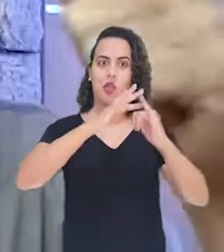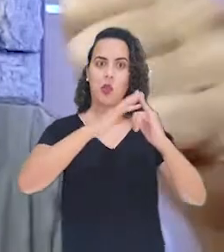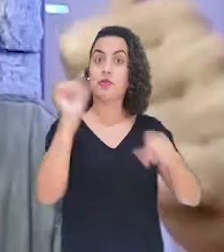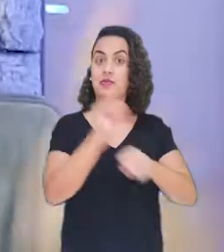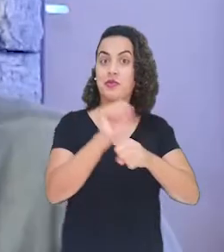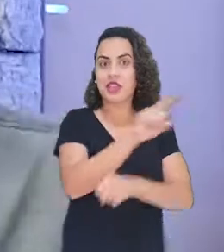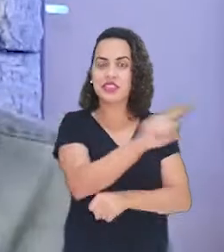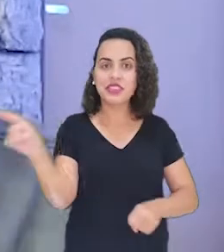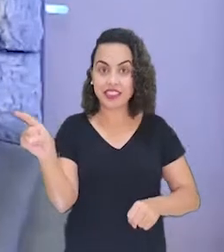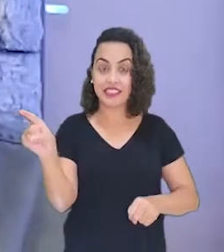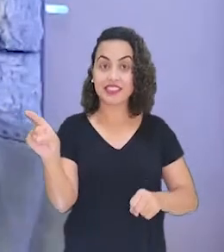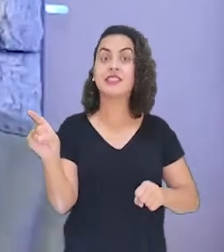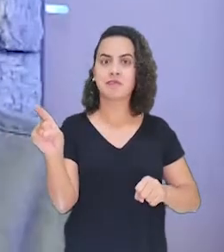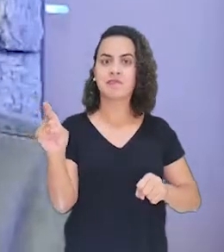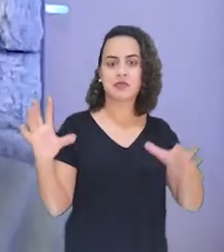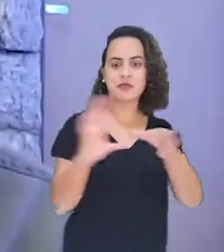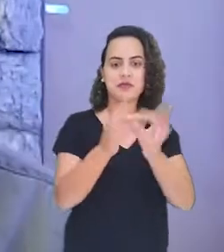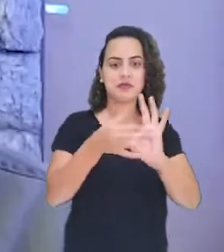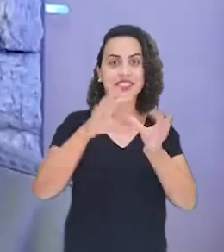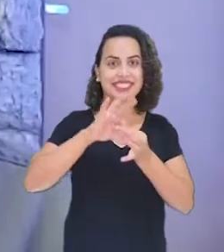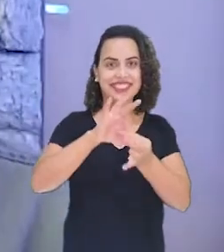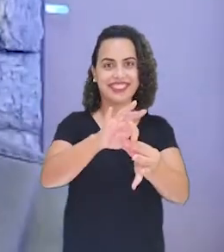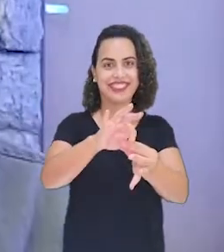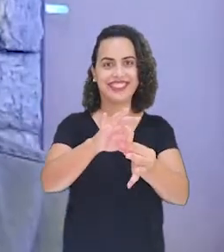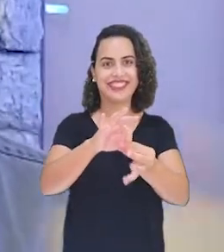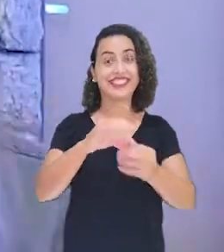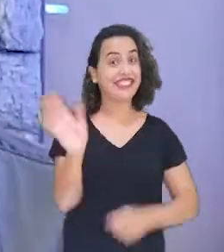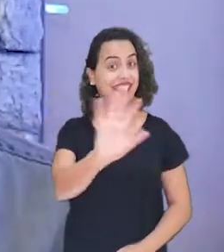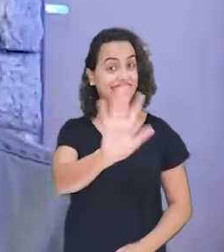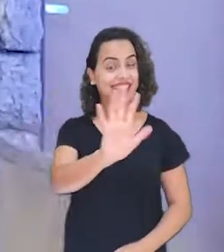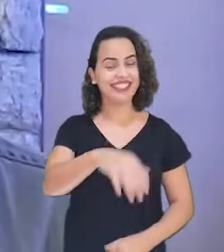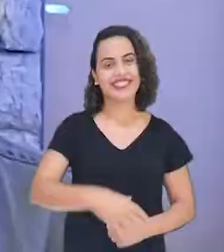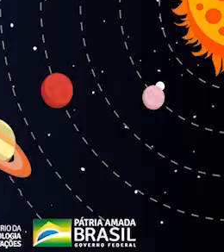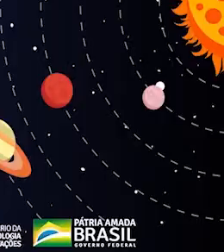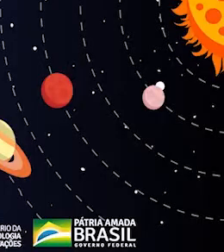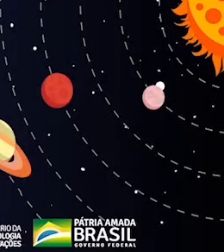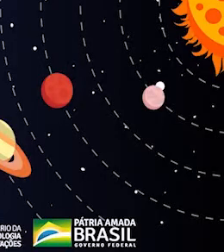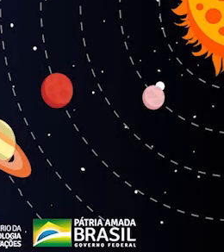Conto com vocês! Ciência e Cultura Vamos Brincar? Tchau!